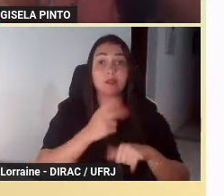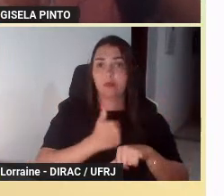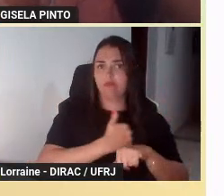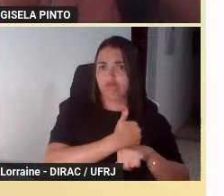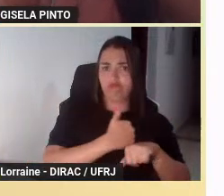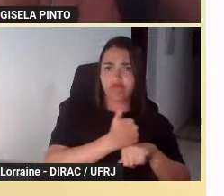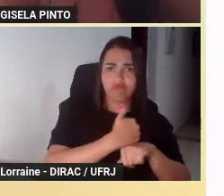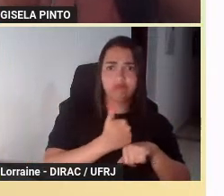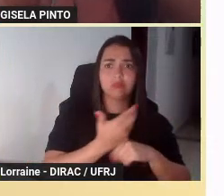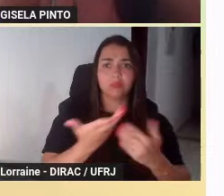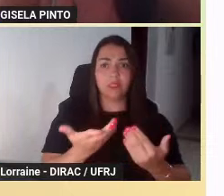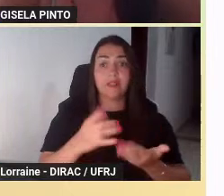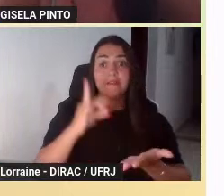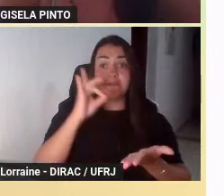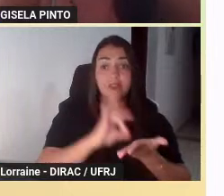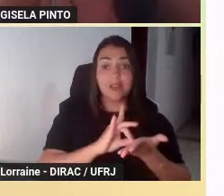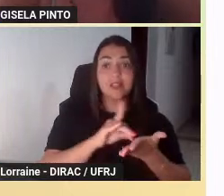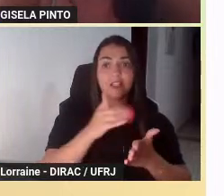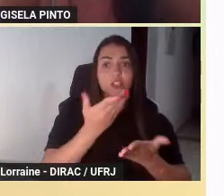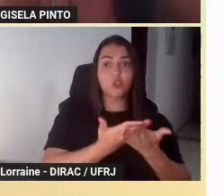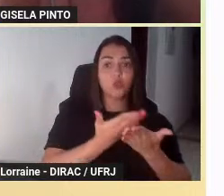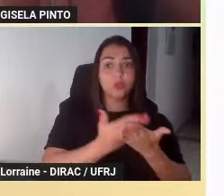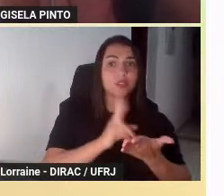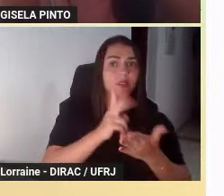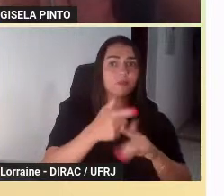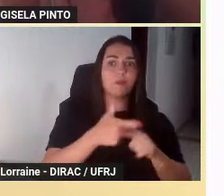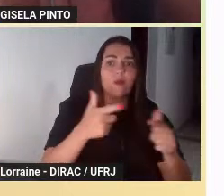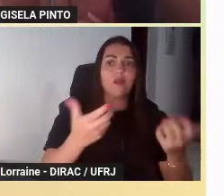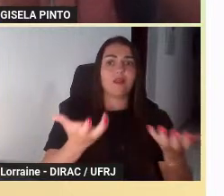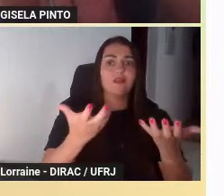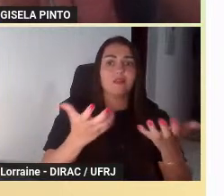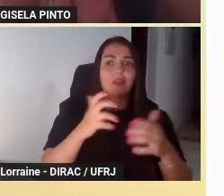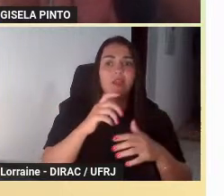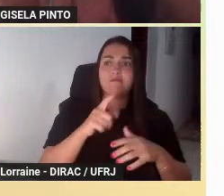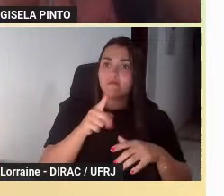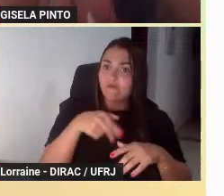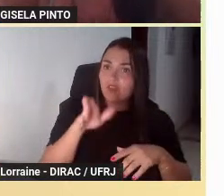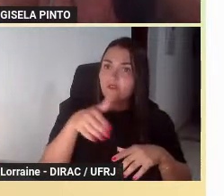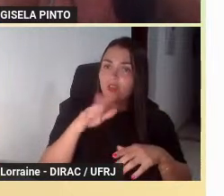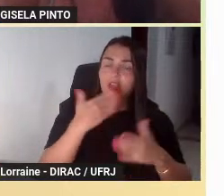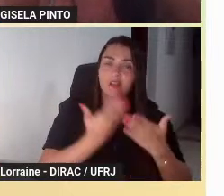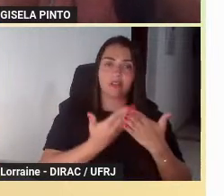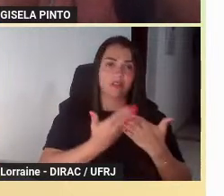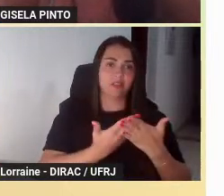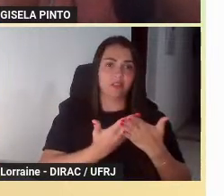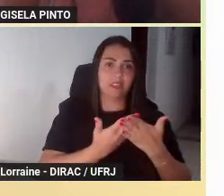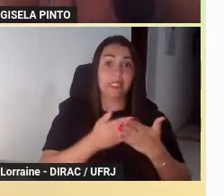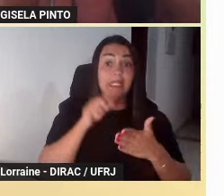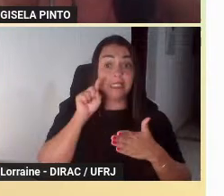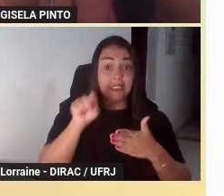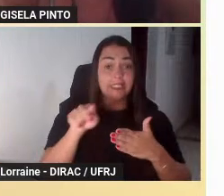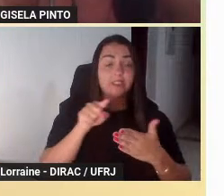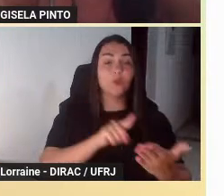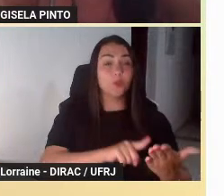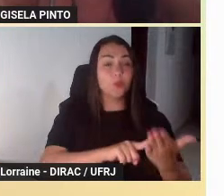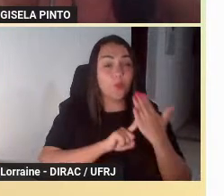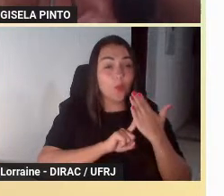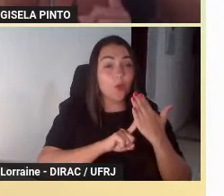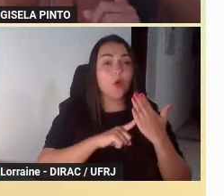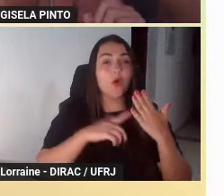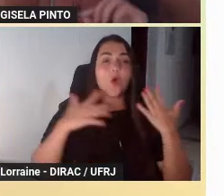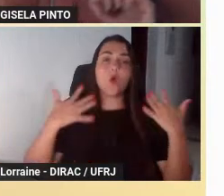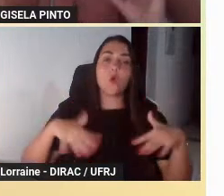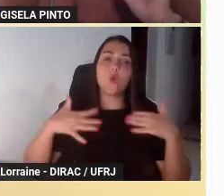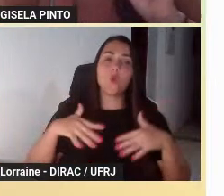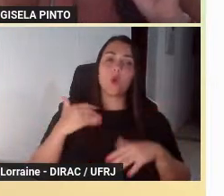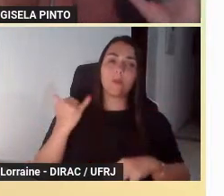Na verdade, estudar sempre foi esperado. E isso me mostra o quanto que é